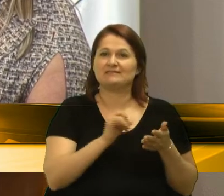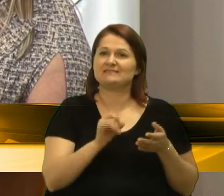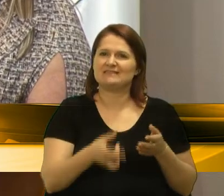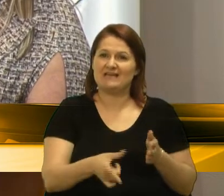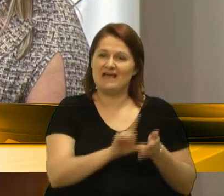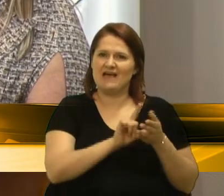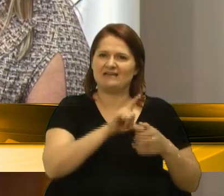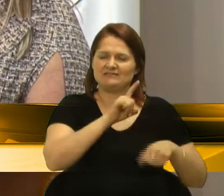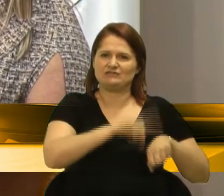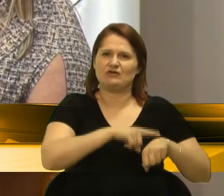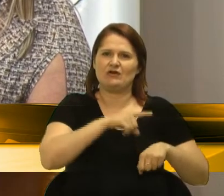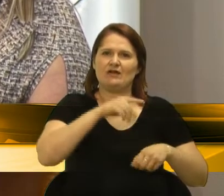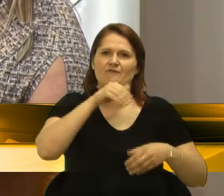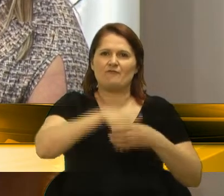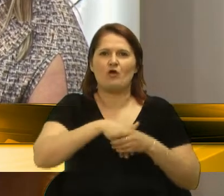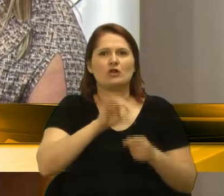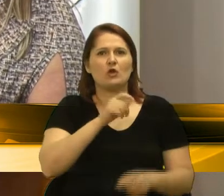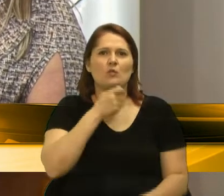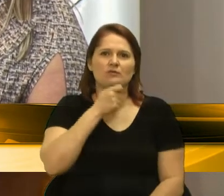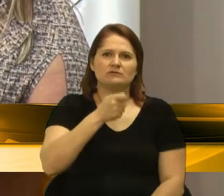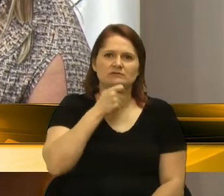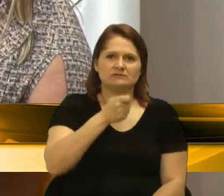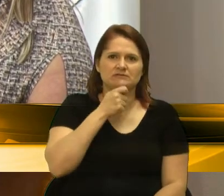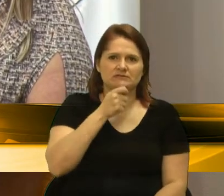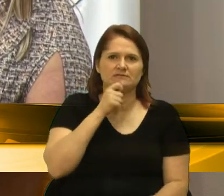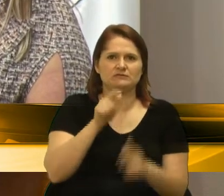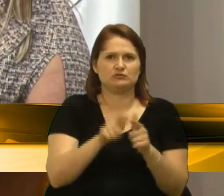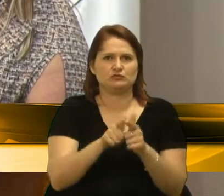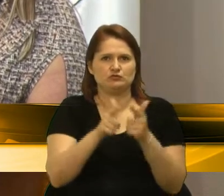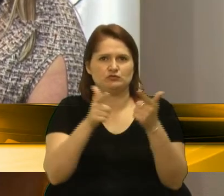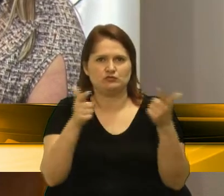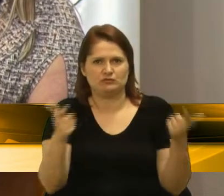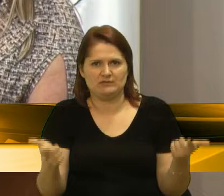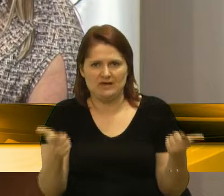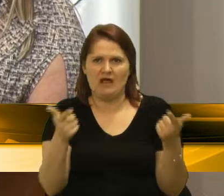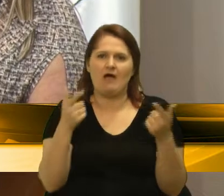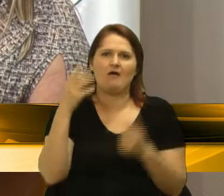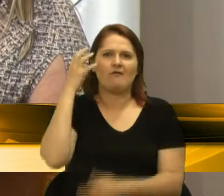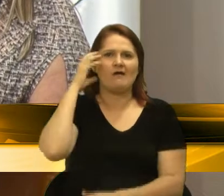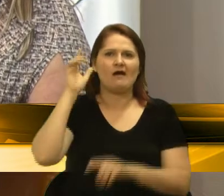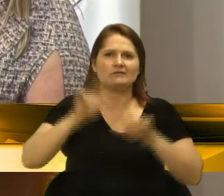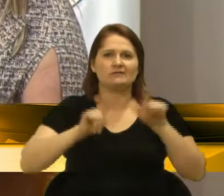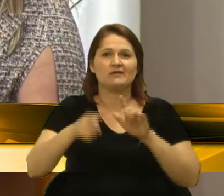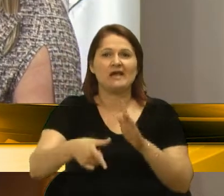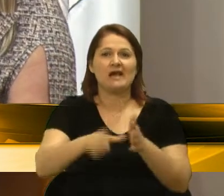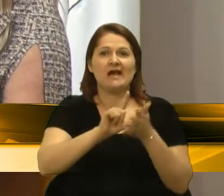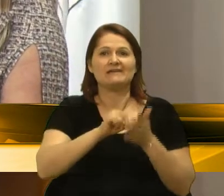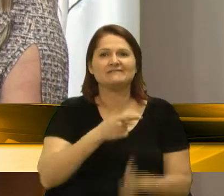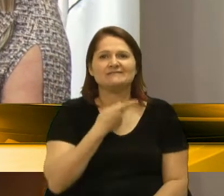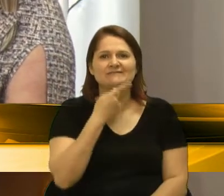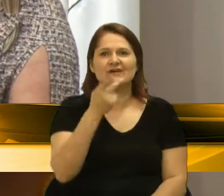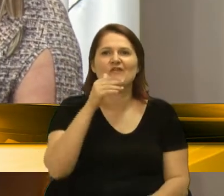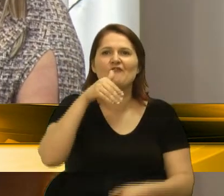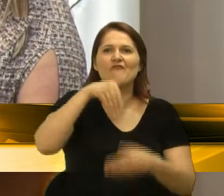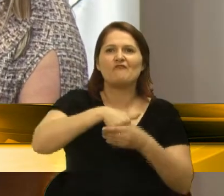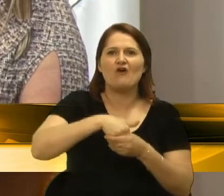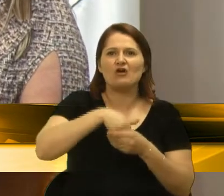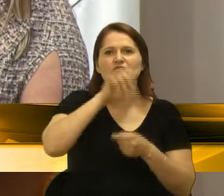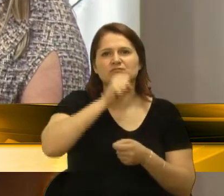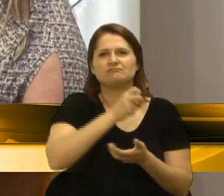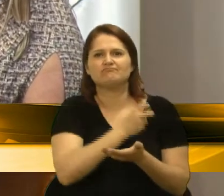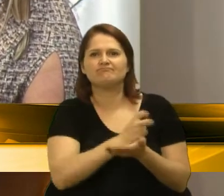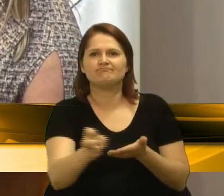ou em entrevistas em jornais, rádios ou televisão que seu voto é para cassar o